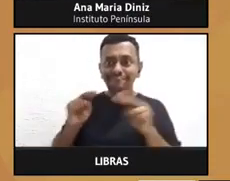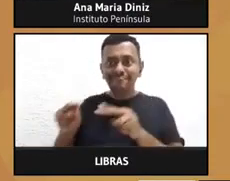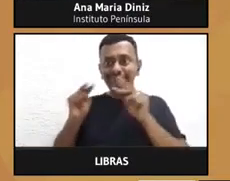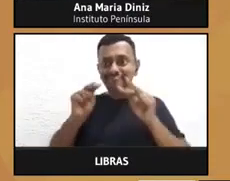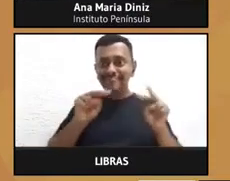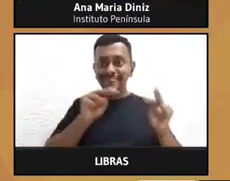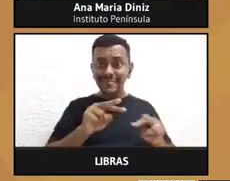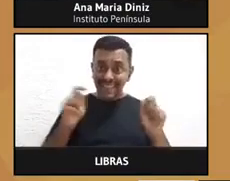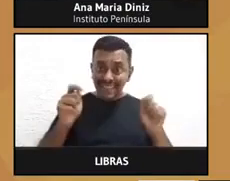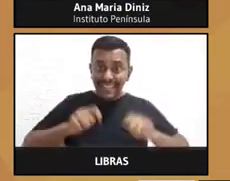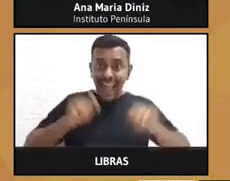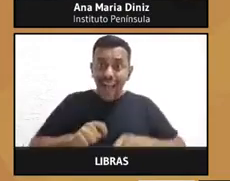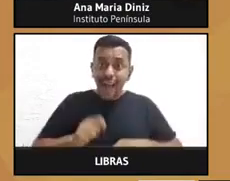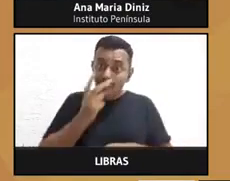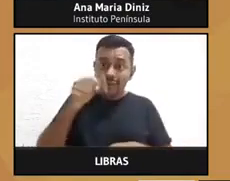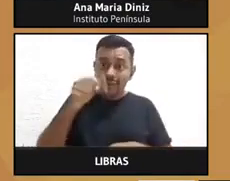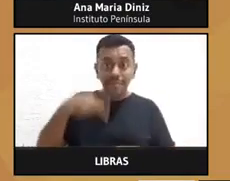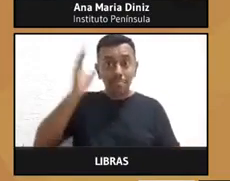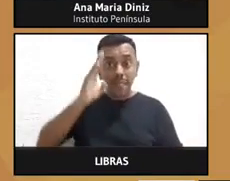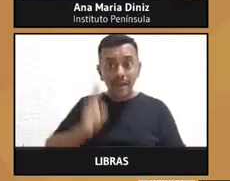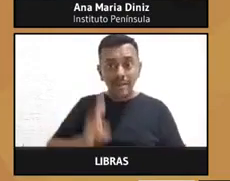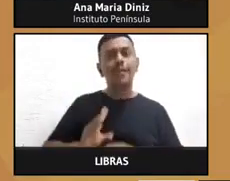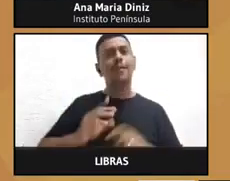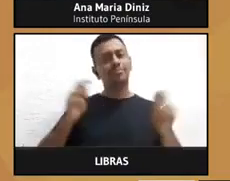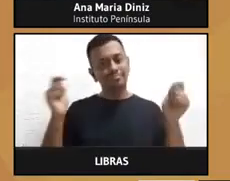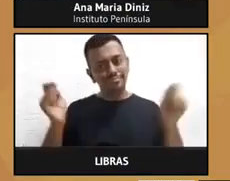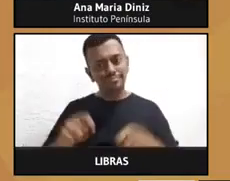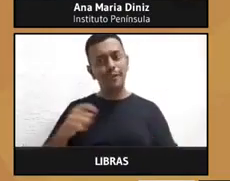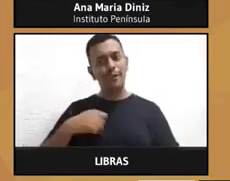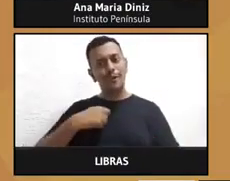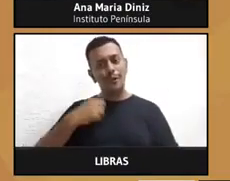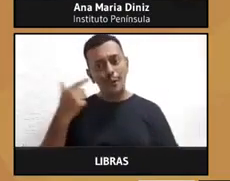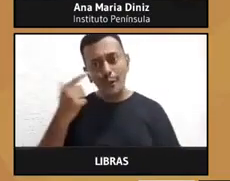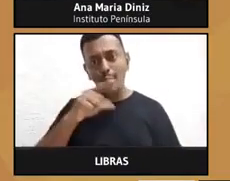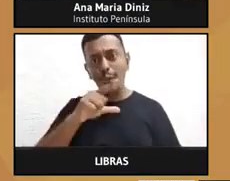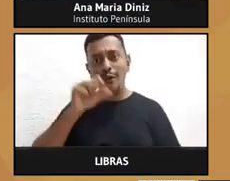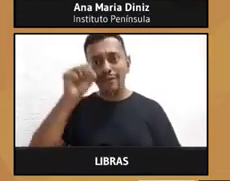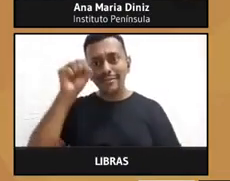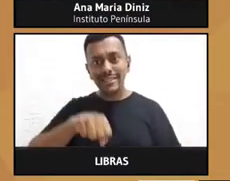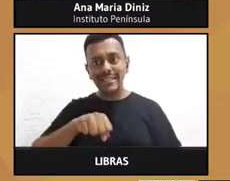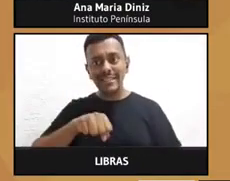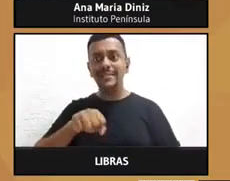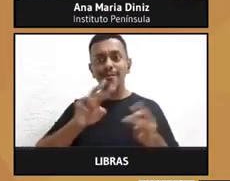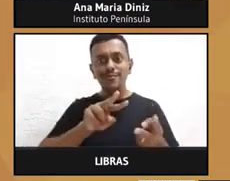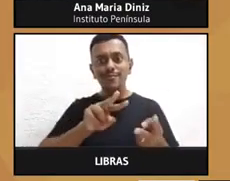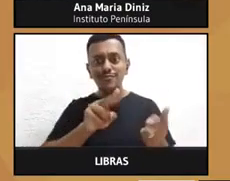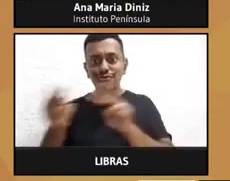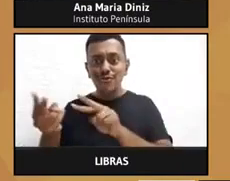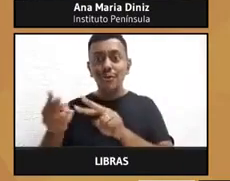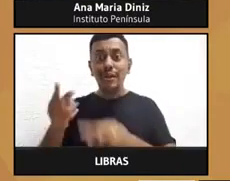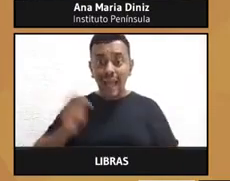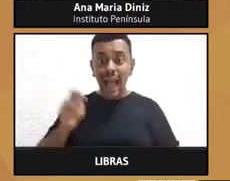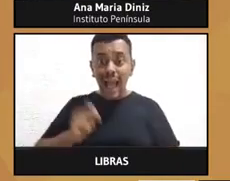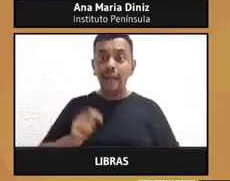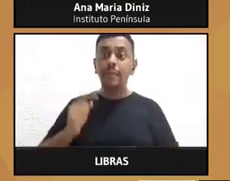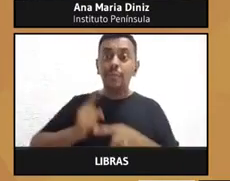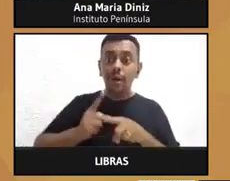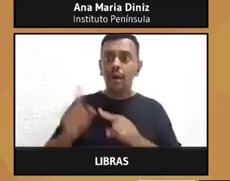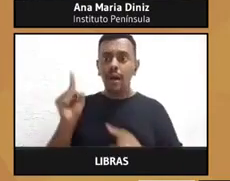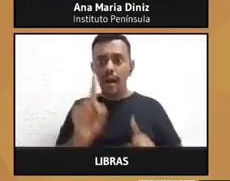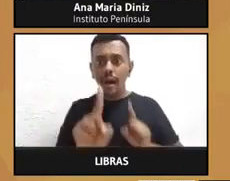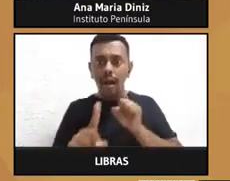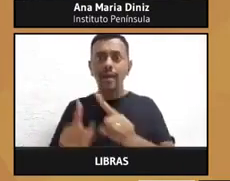Brasil vai conseguir fazer essa transição. Há muita gente assumindo